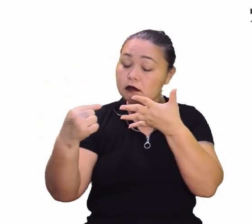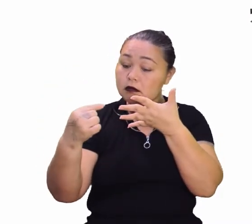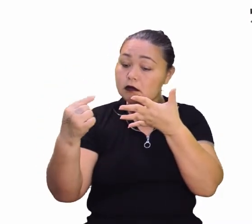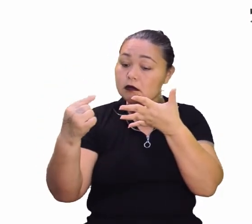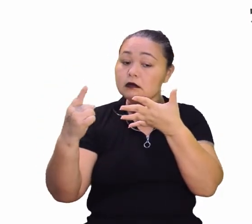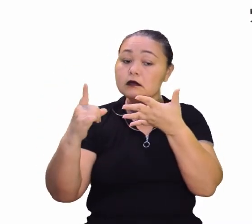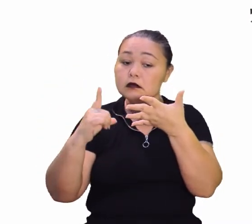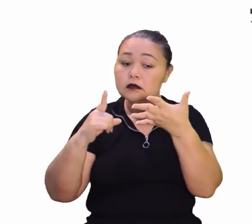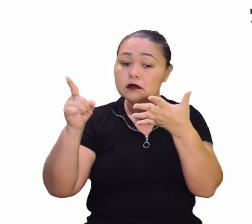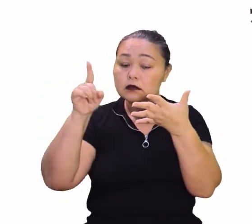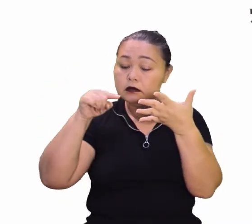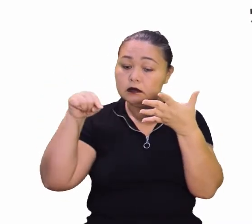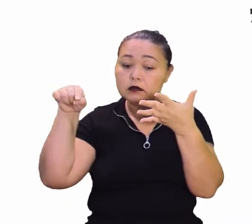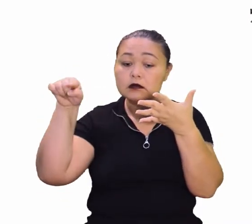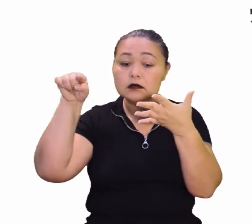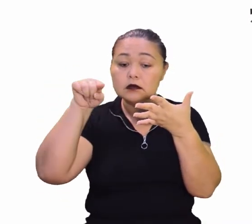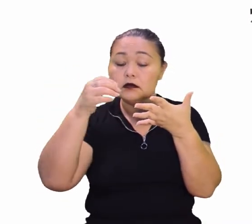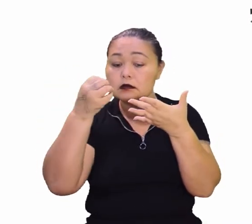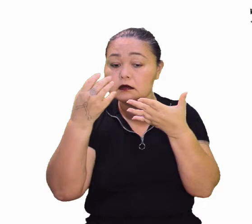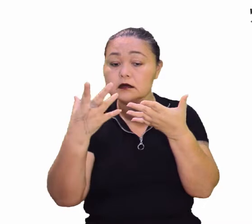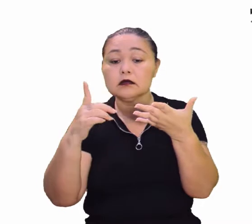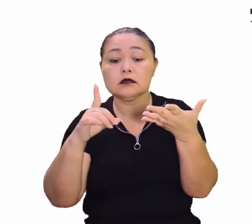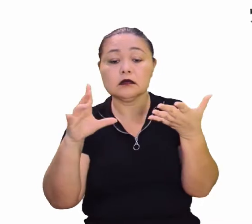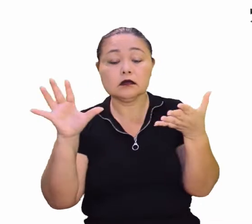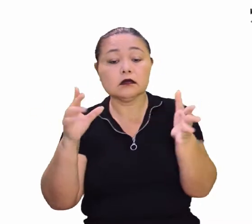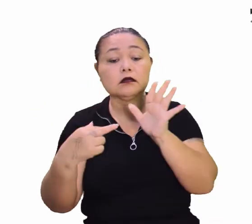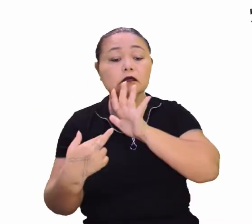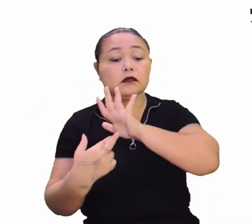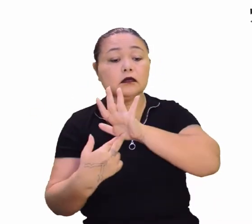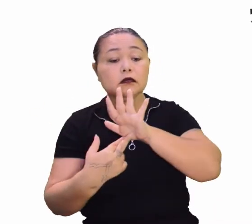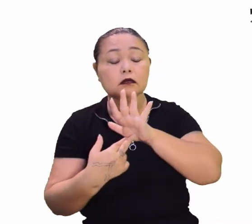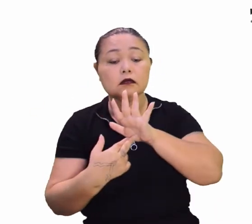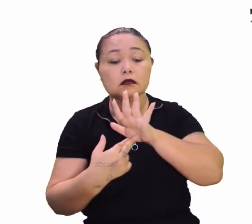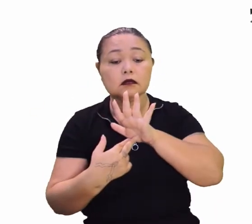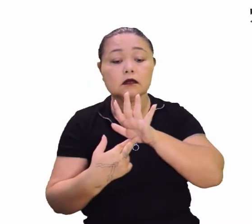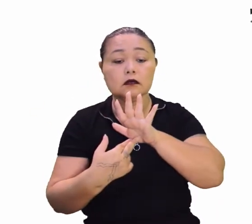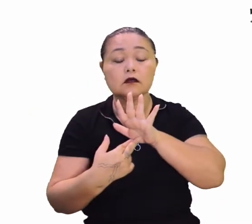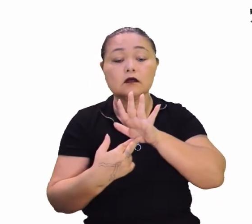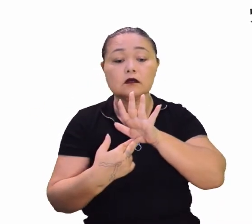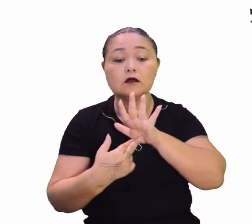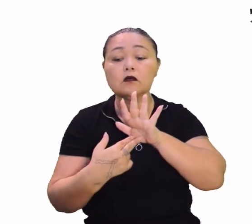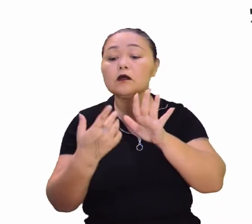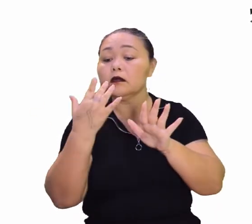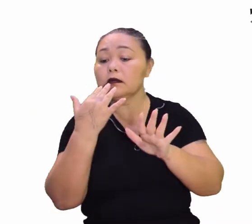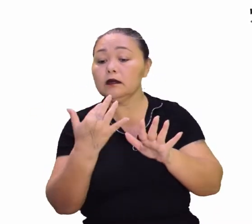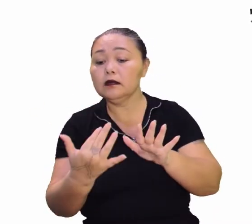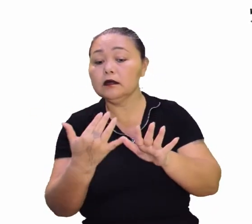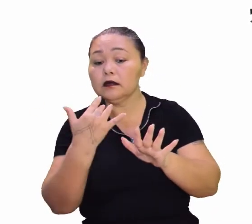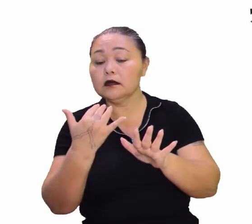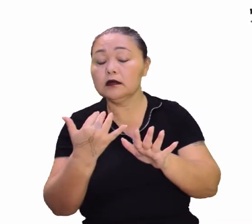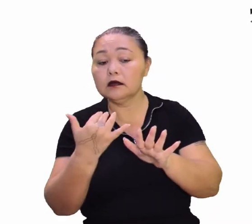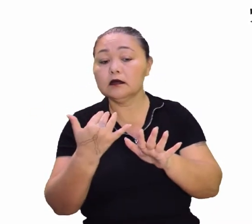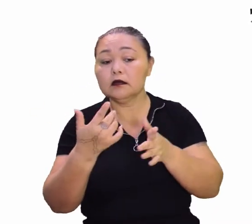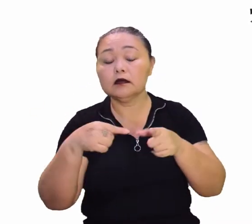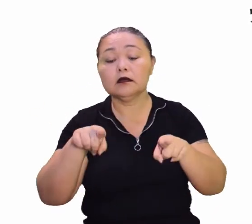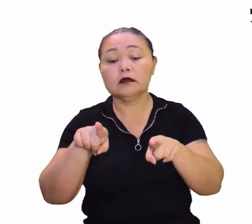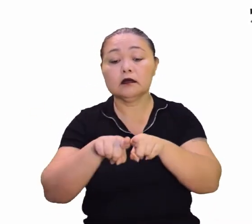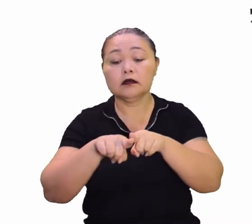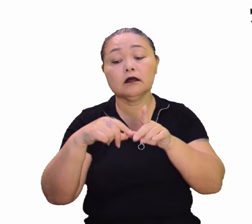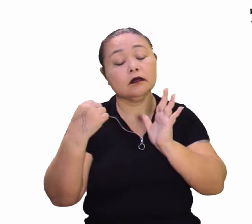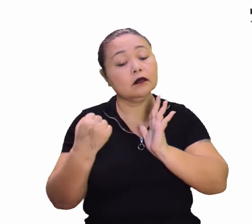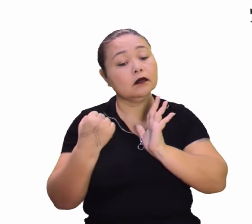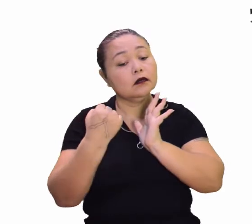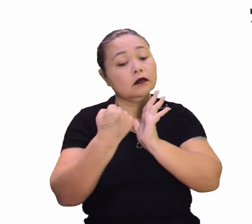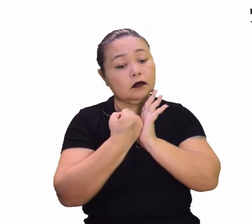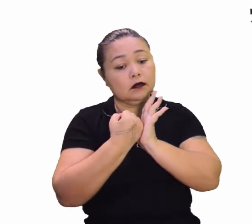ali. Exato. Não é isso? Muito Tudo bem. que as representações das cores e dos